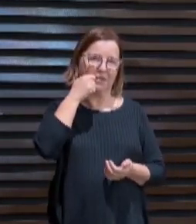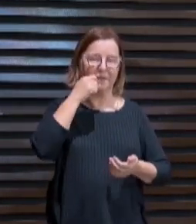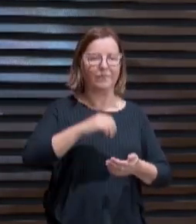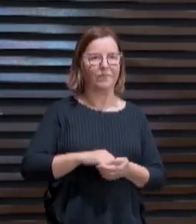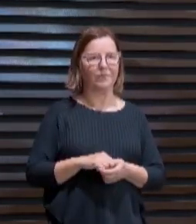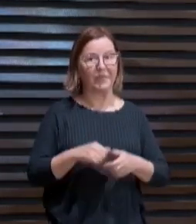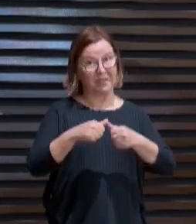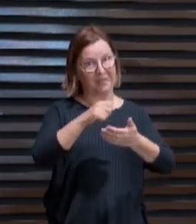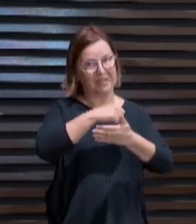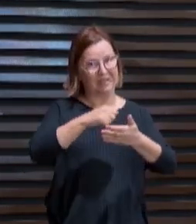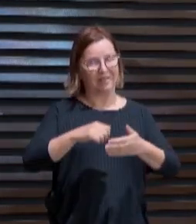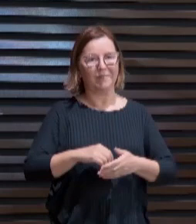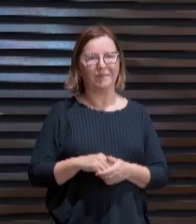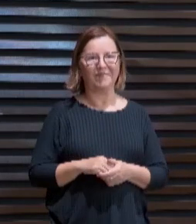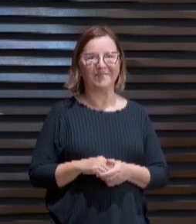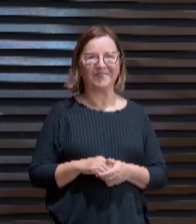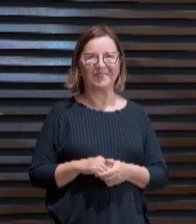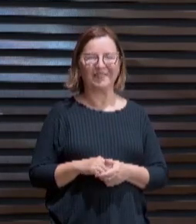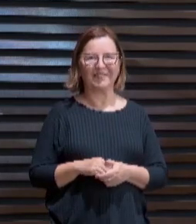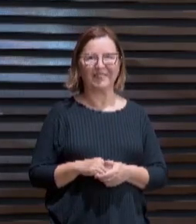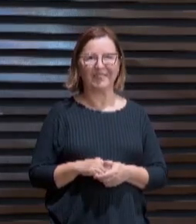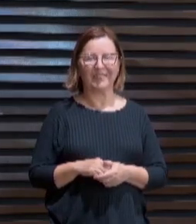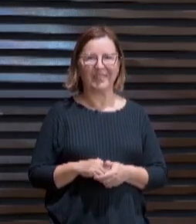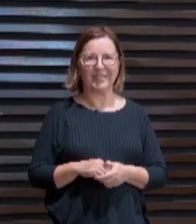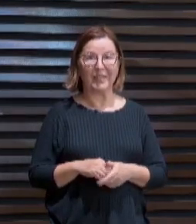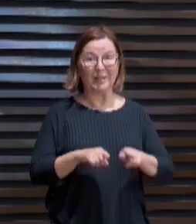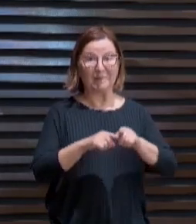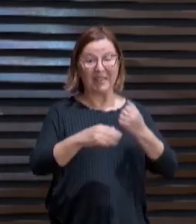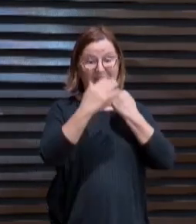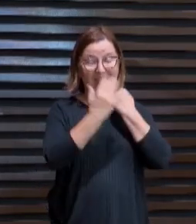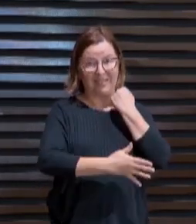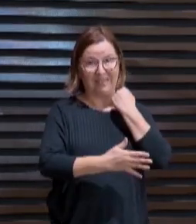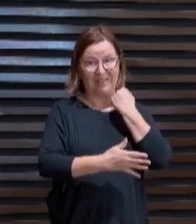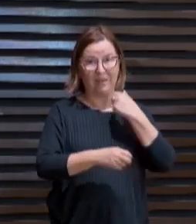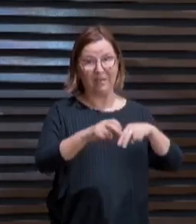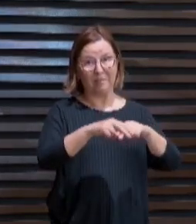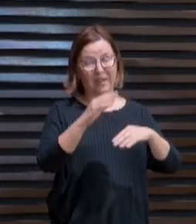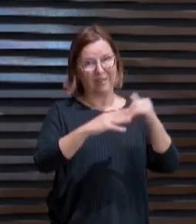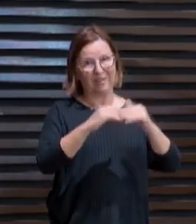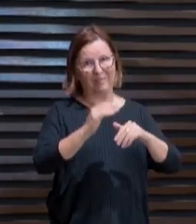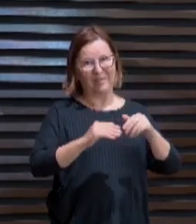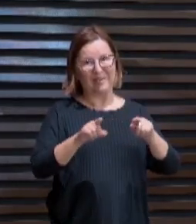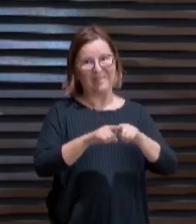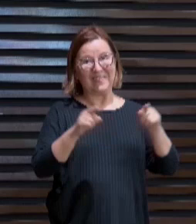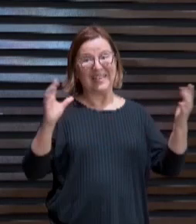Mas a salvação, veja bem, olha que interessante, a condenação é pelas obras, mas a salvação é pela